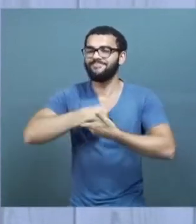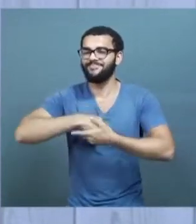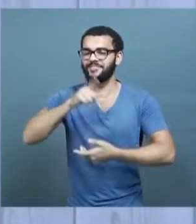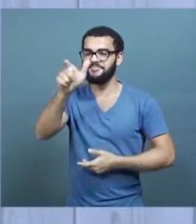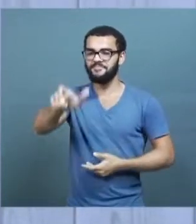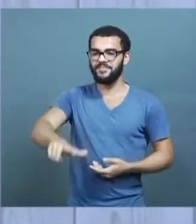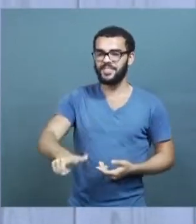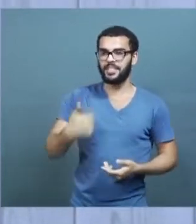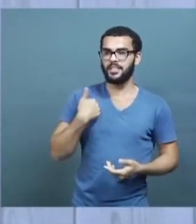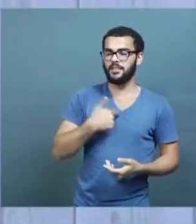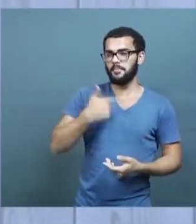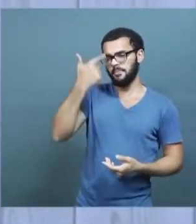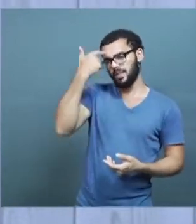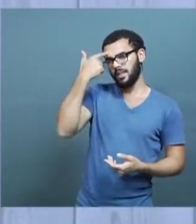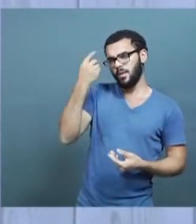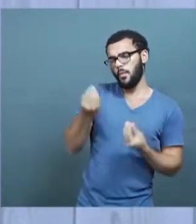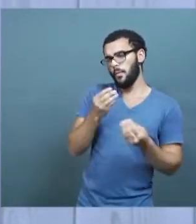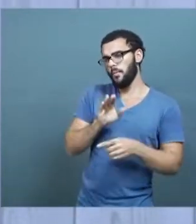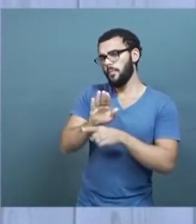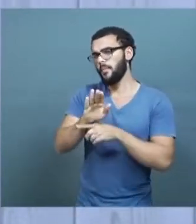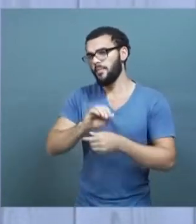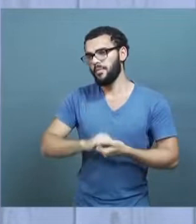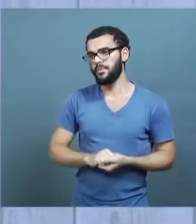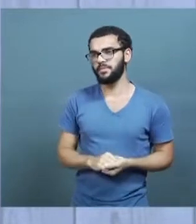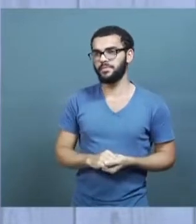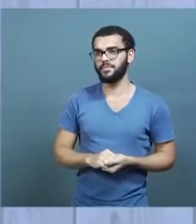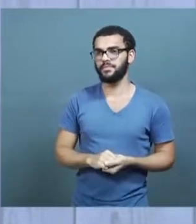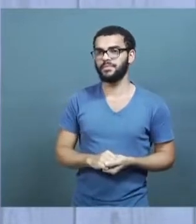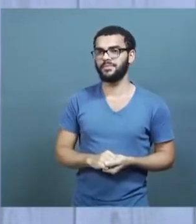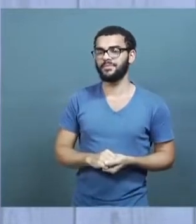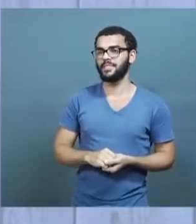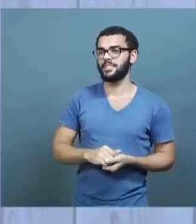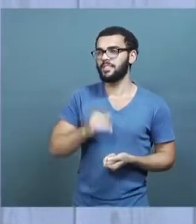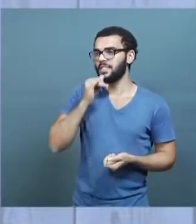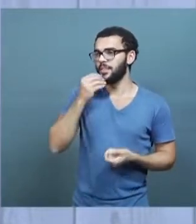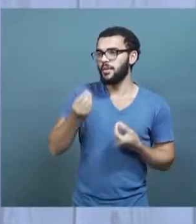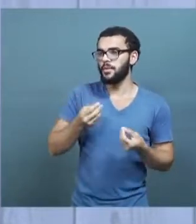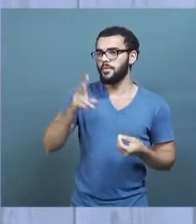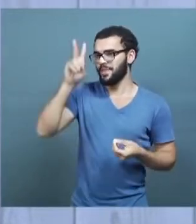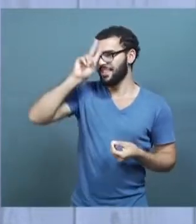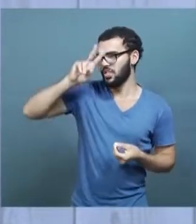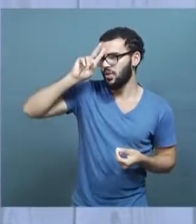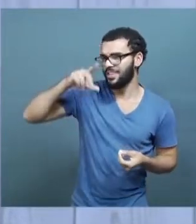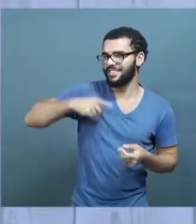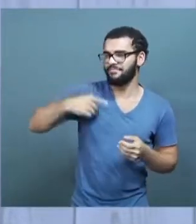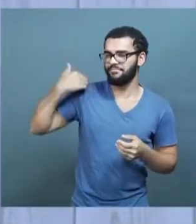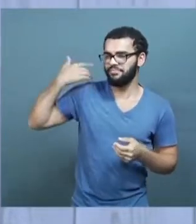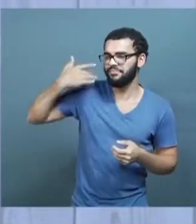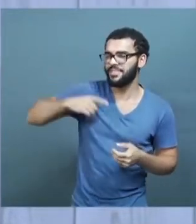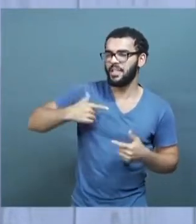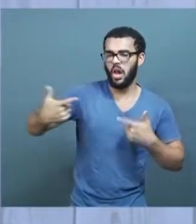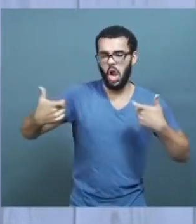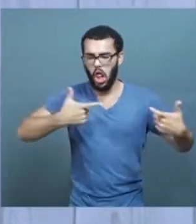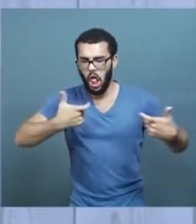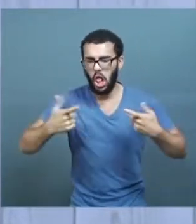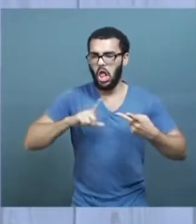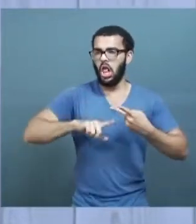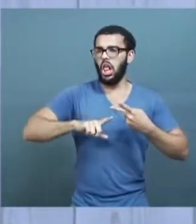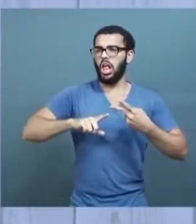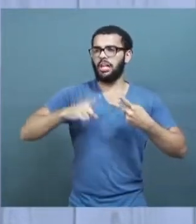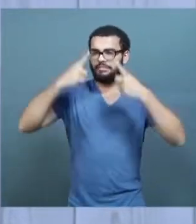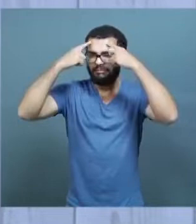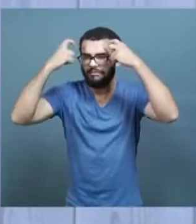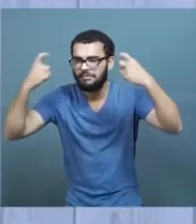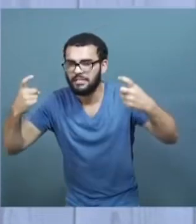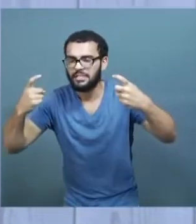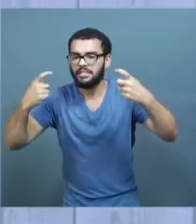Solidariedade seria um contraponto do nosso processo histórico, pautado por guerras, violências, conflitos, né? Seria um